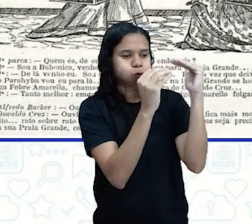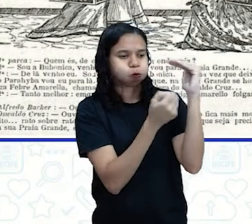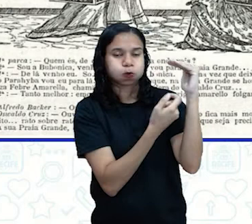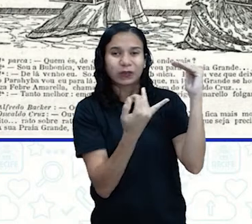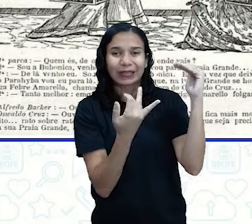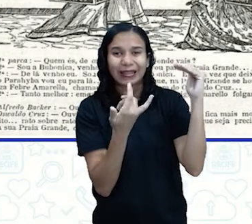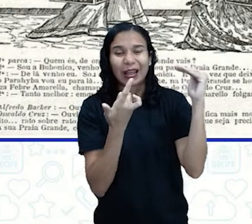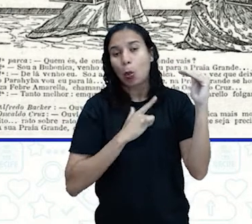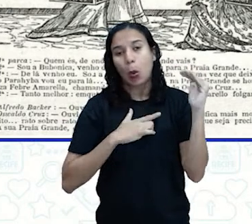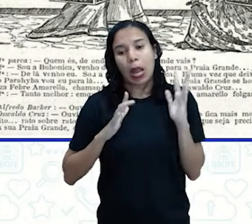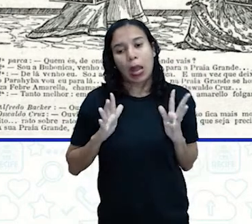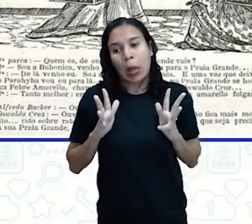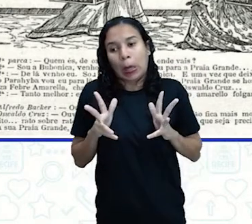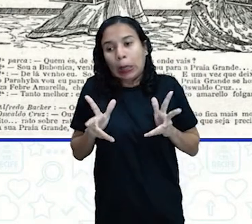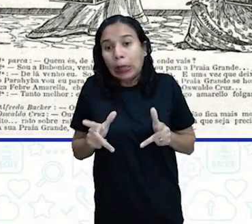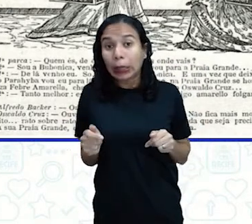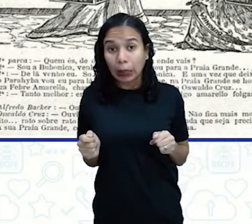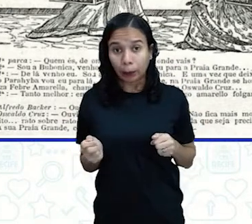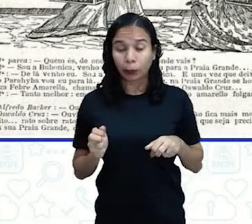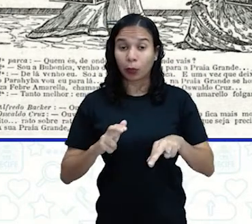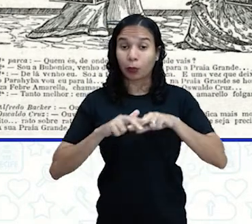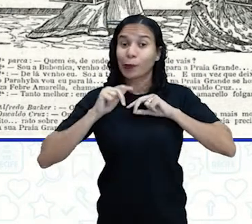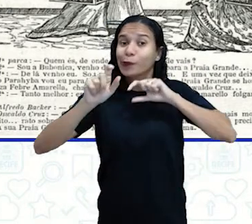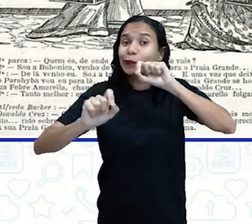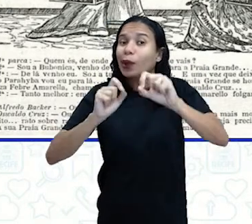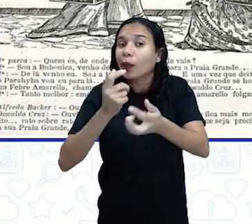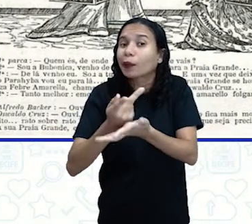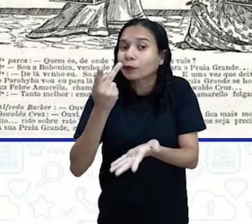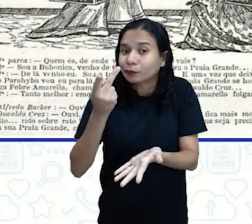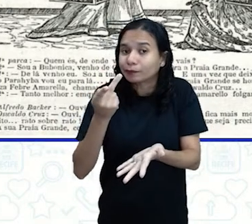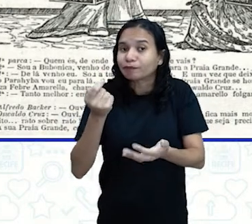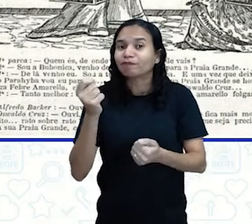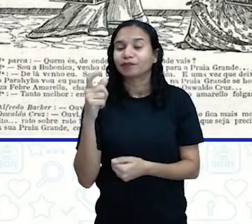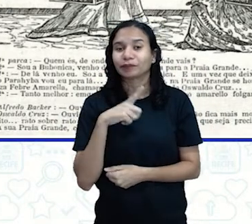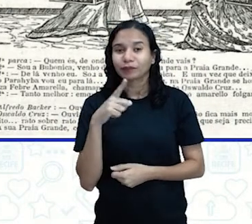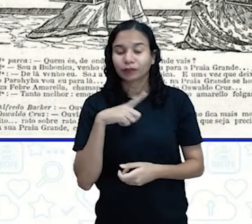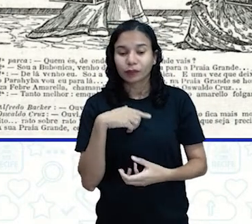ficava a desejar. E o que é que acontecia?